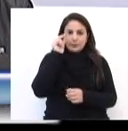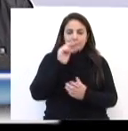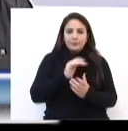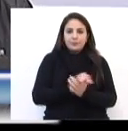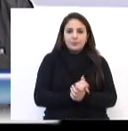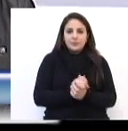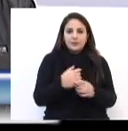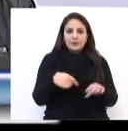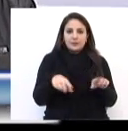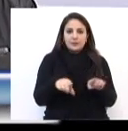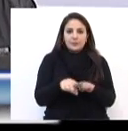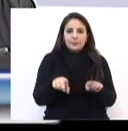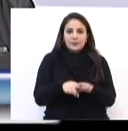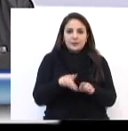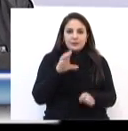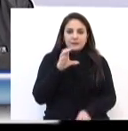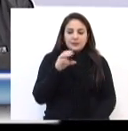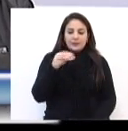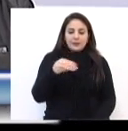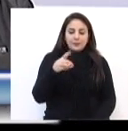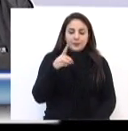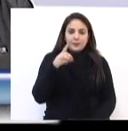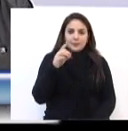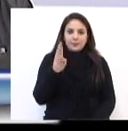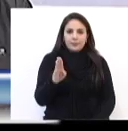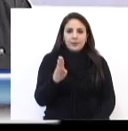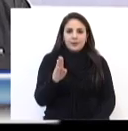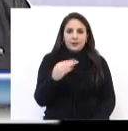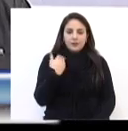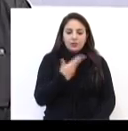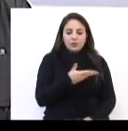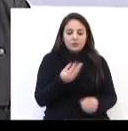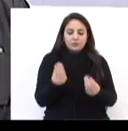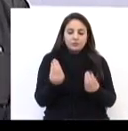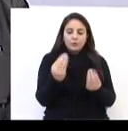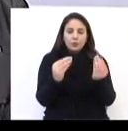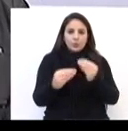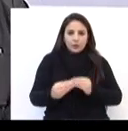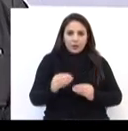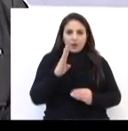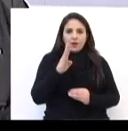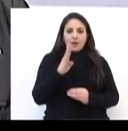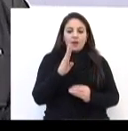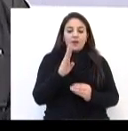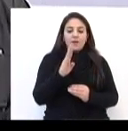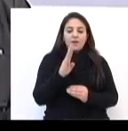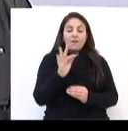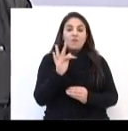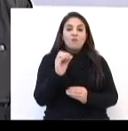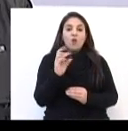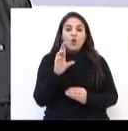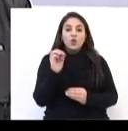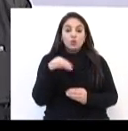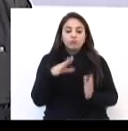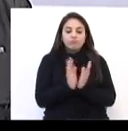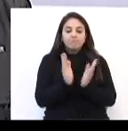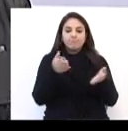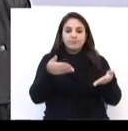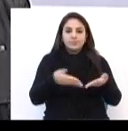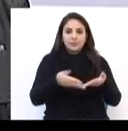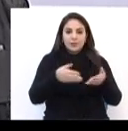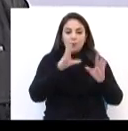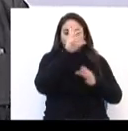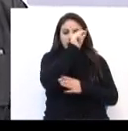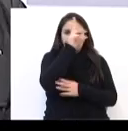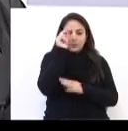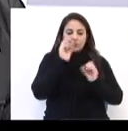o CMP, com o intuito de encaminhar a implementação do Fórum Municipal de Educação. O Fórum Municipal de